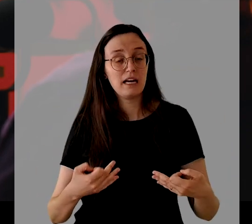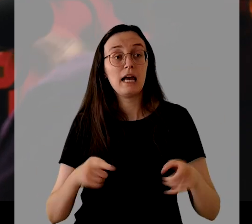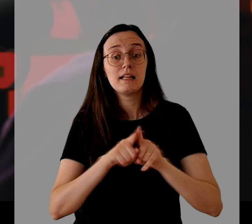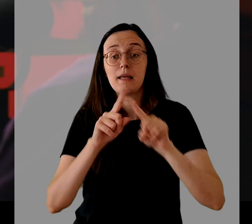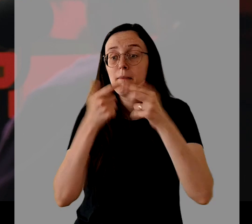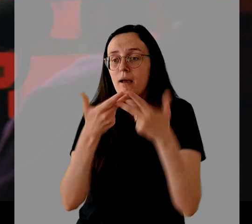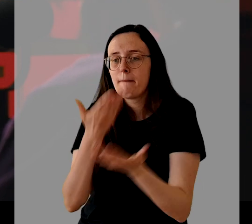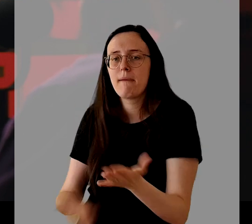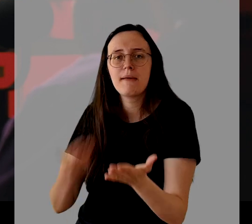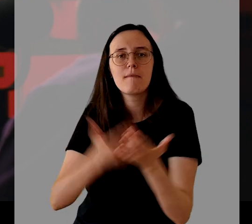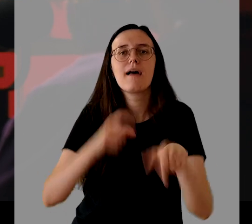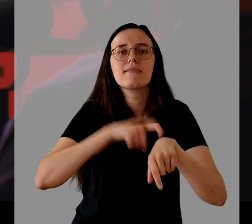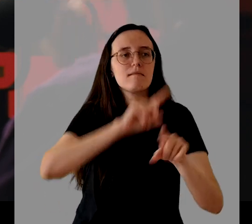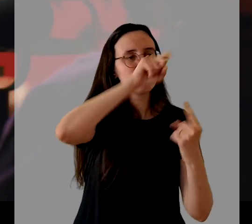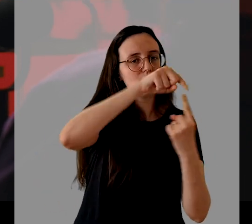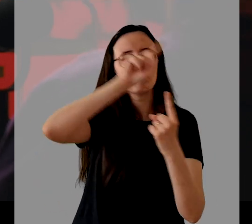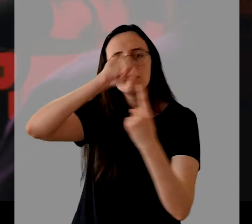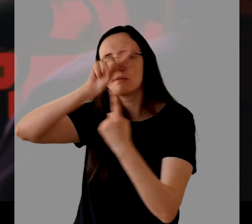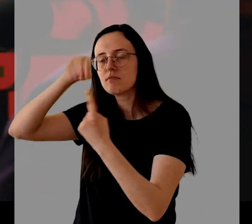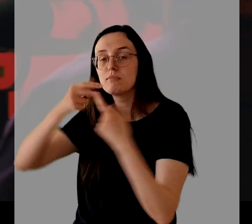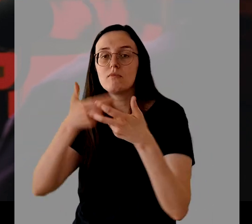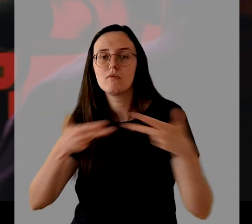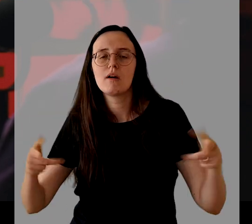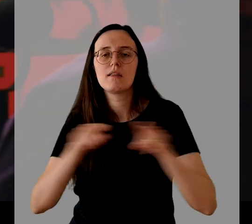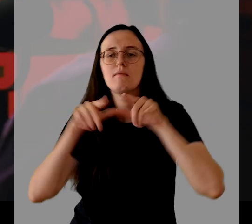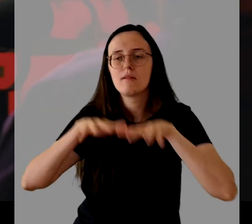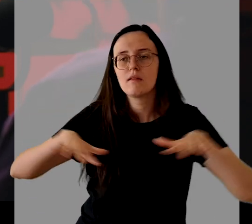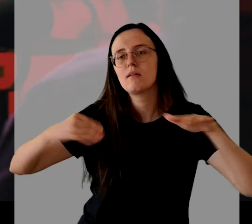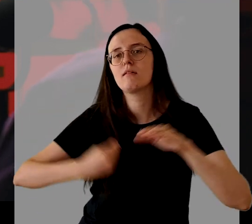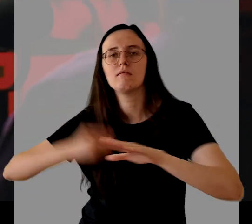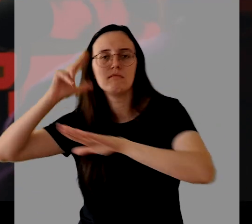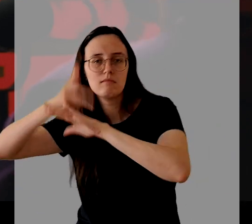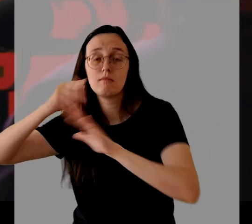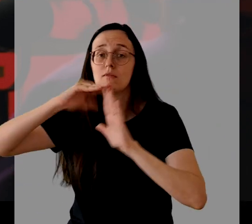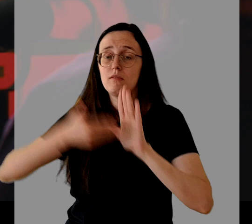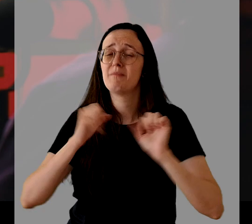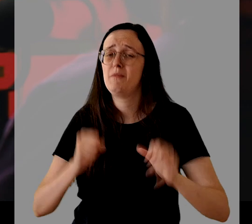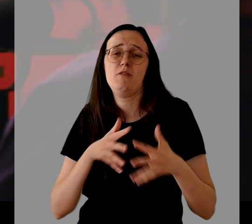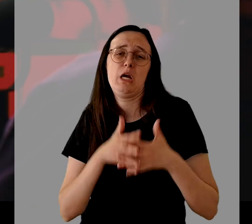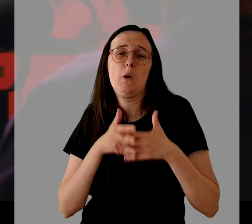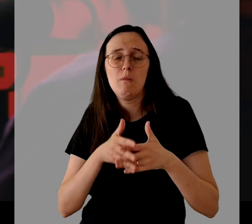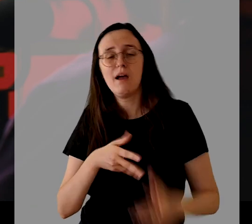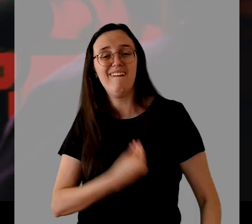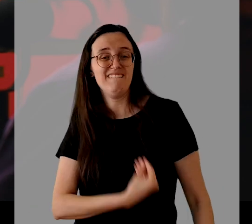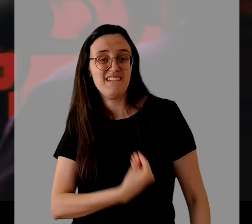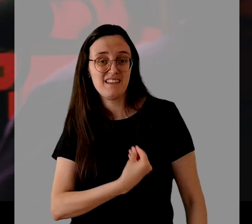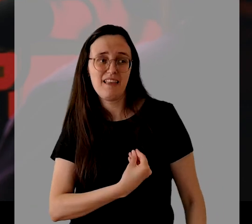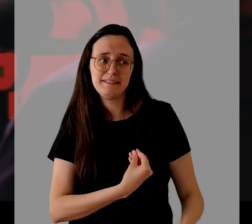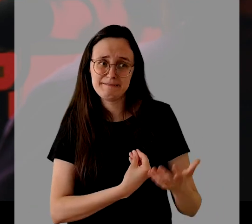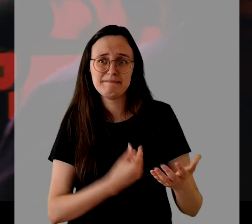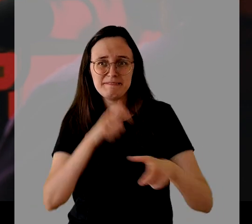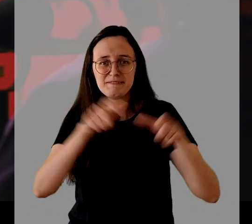alguns equipamentos que às vezes começam a perder timecode e várias, assim, no meio do set, e isso complica bastante, né, a